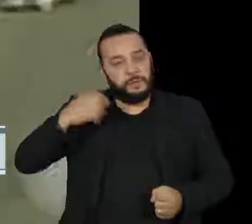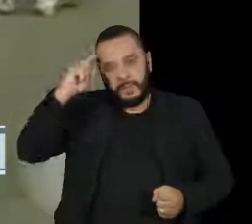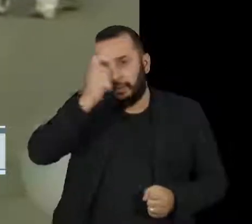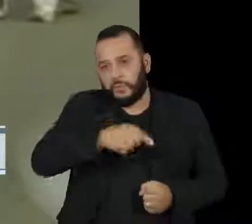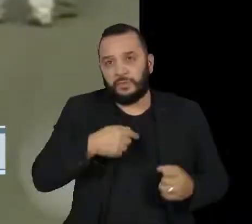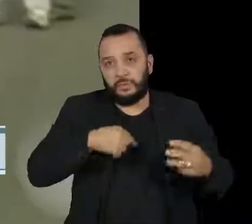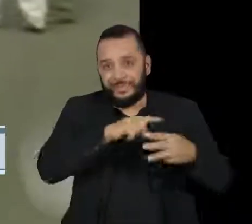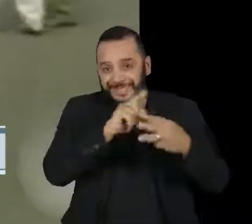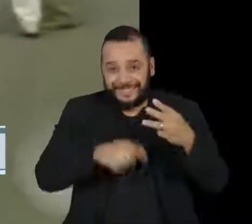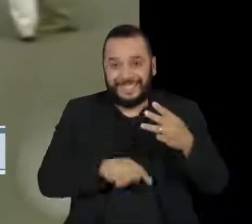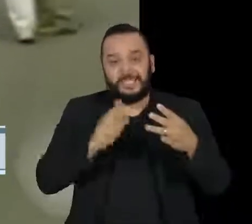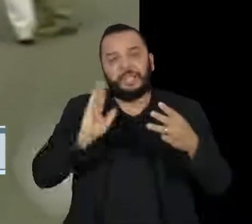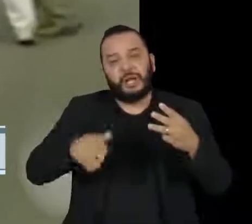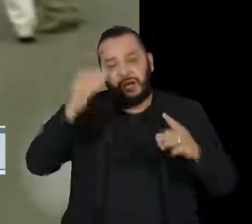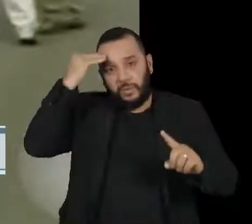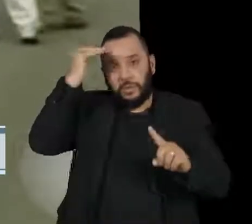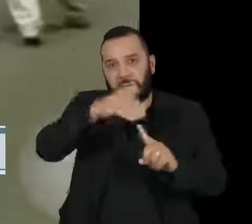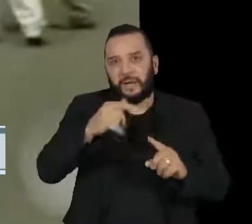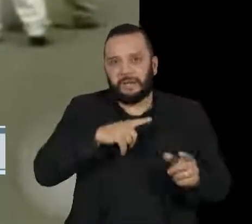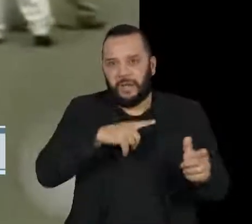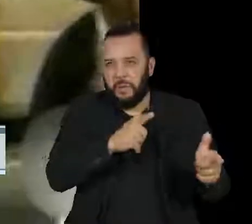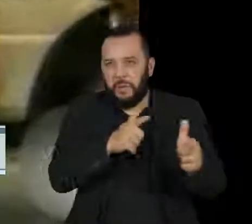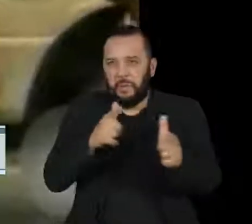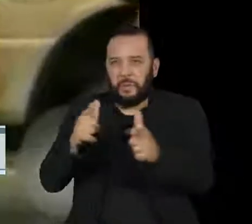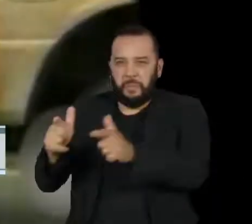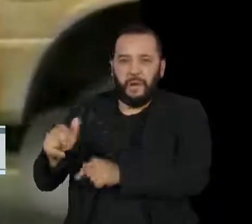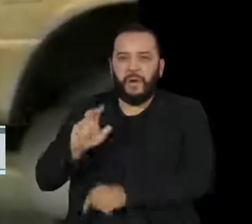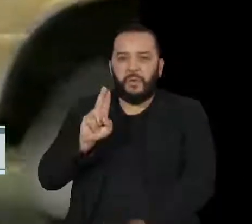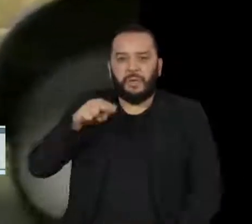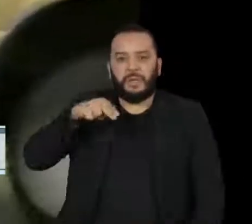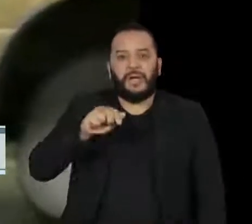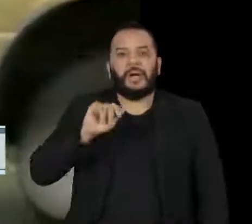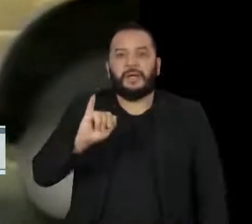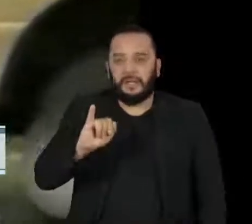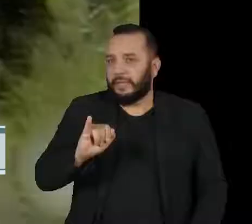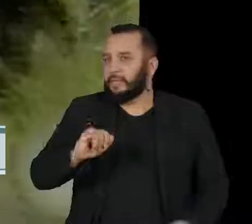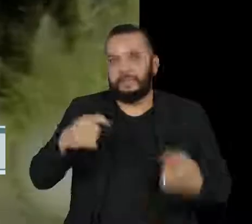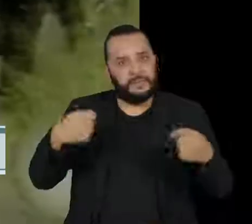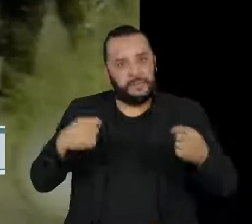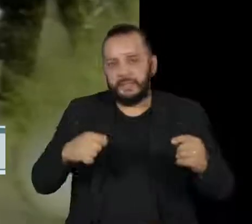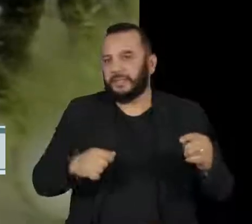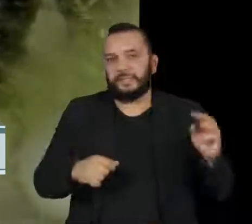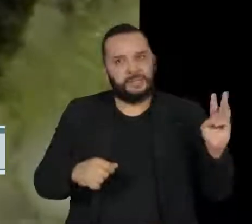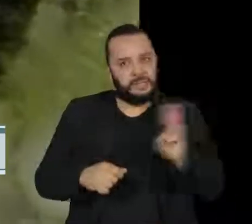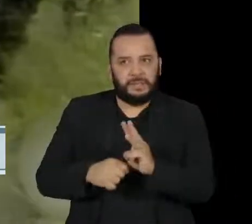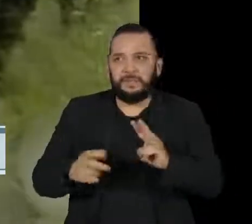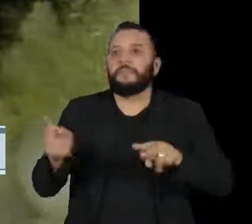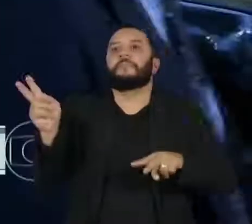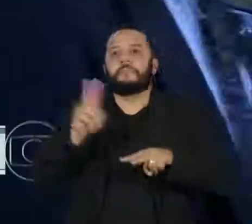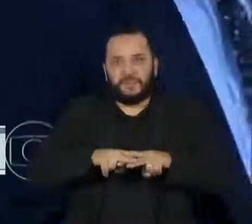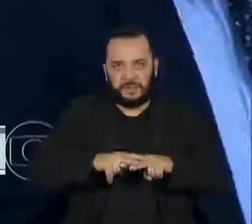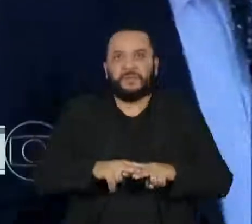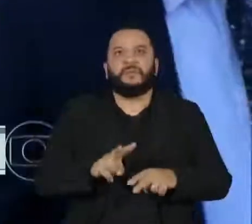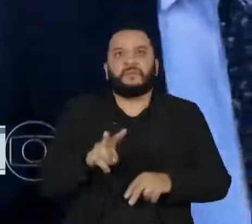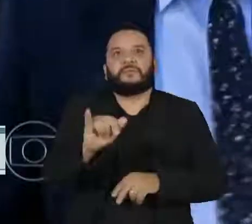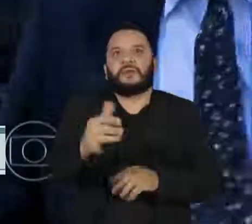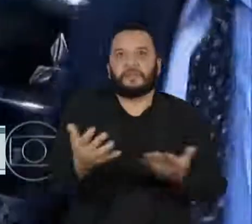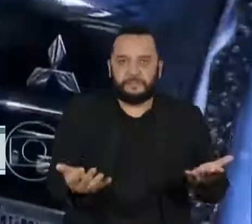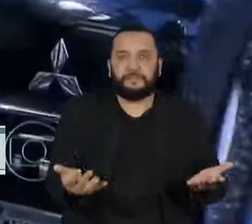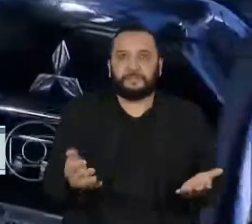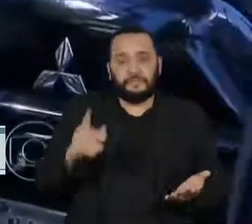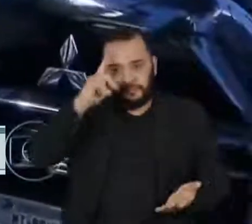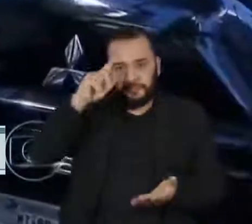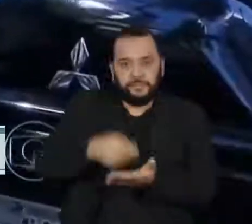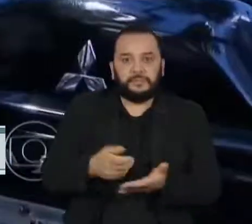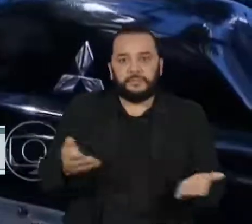que os três Réus já condenados pela chamada chacina de Unaí passem a cumprir imediatamente as penas determinadas Depois dessa